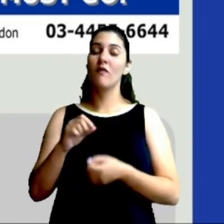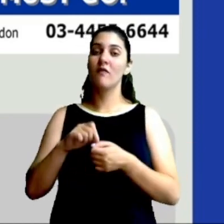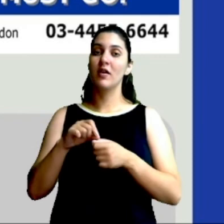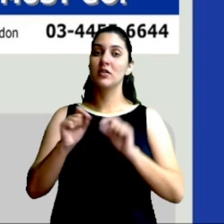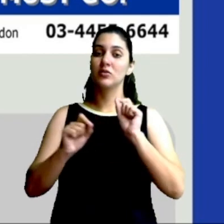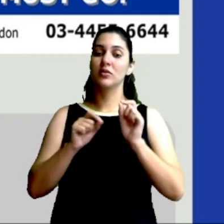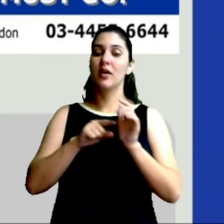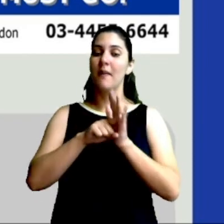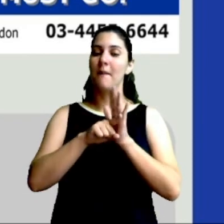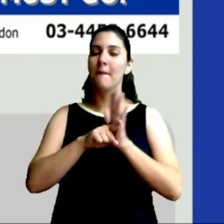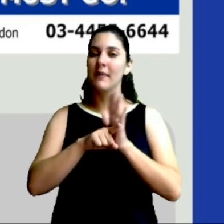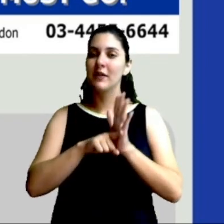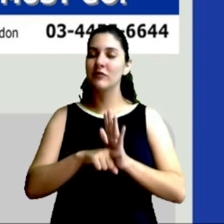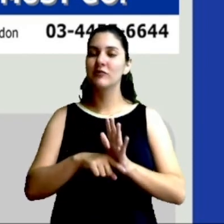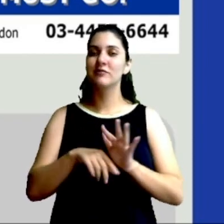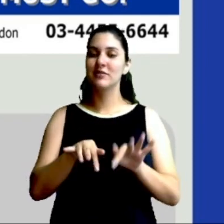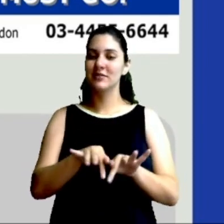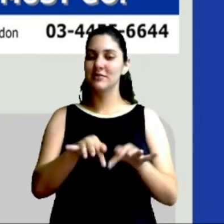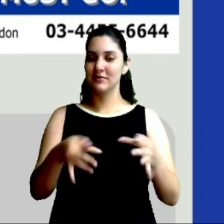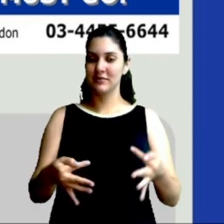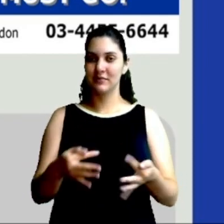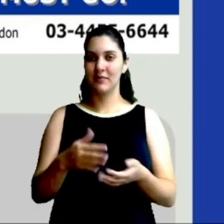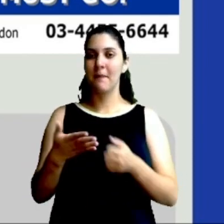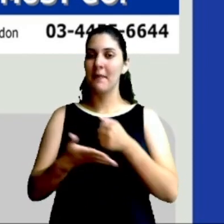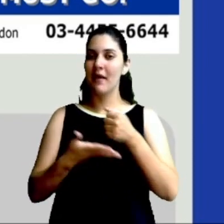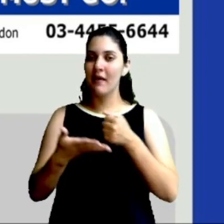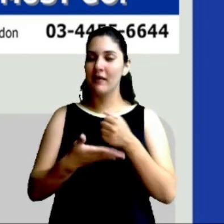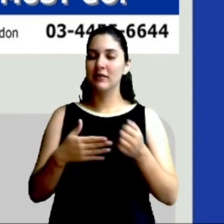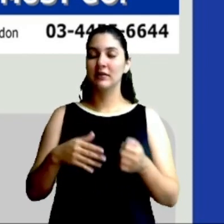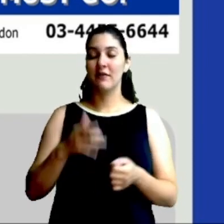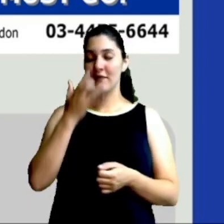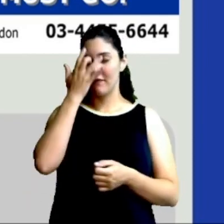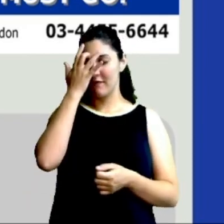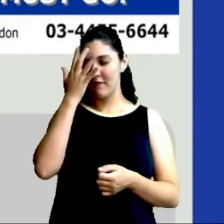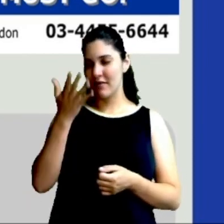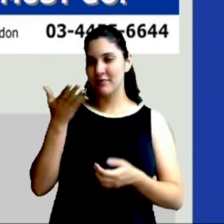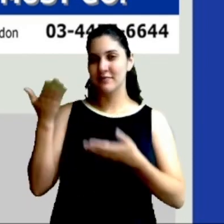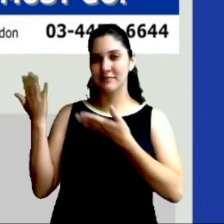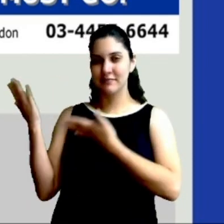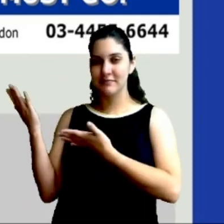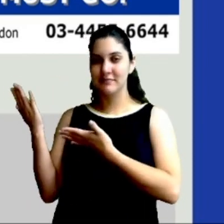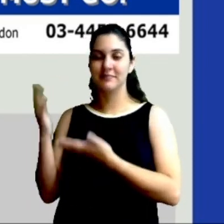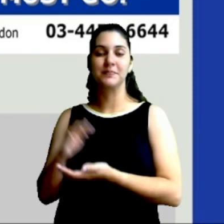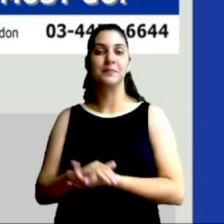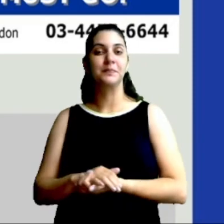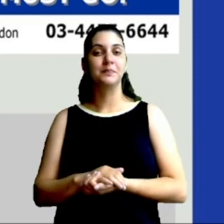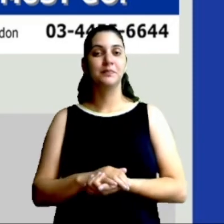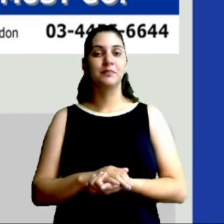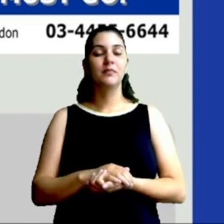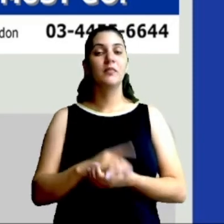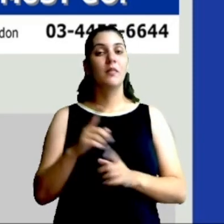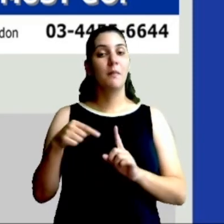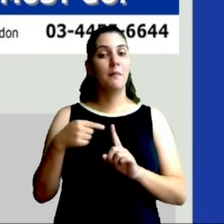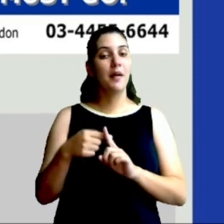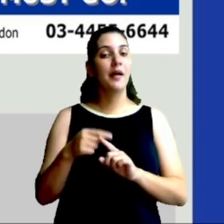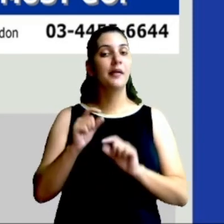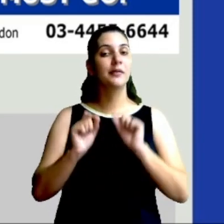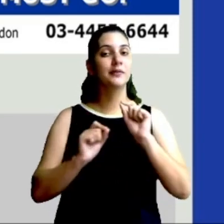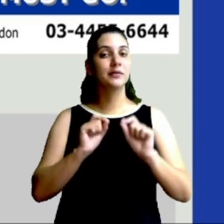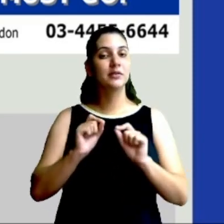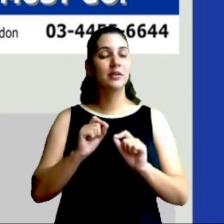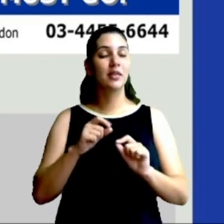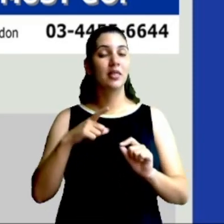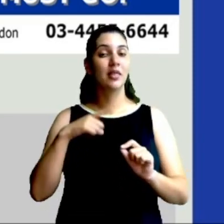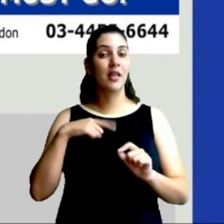aquela pesquisa básica. Gente, muito fácil essa daí, facílimo por sinal, mas é aquela coisa, às vezes está